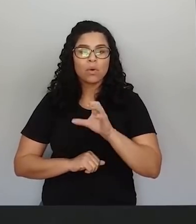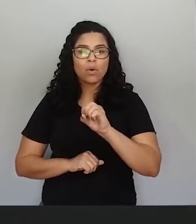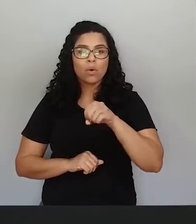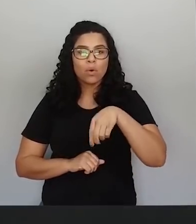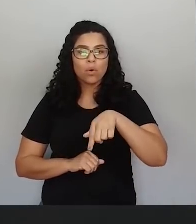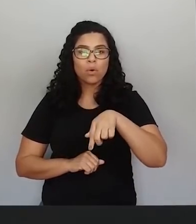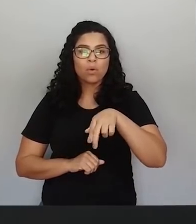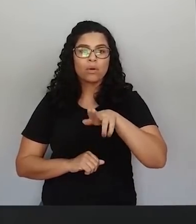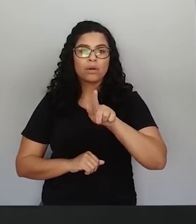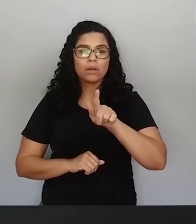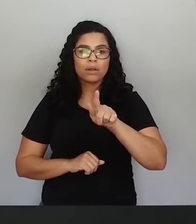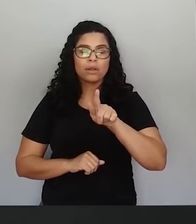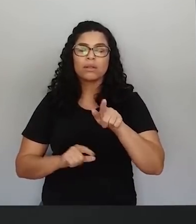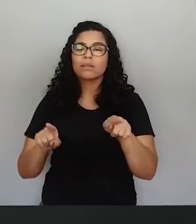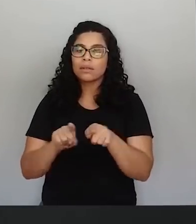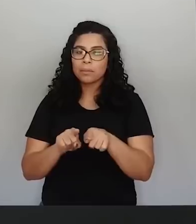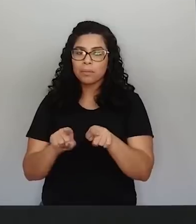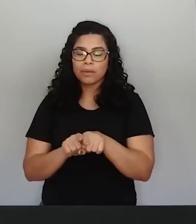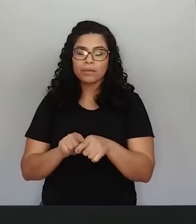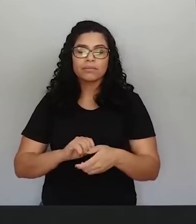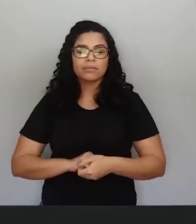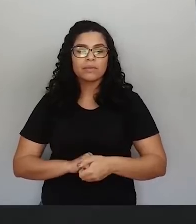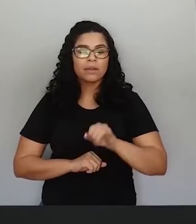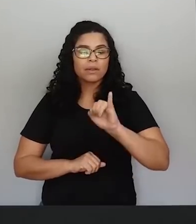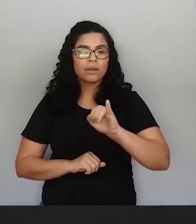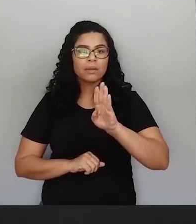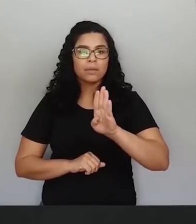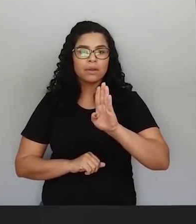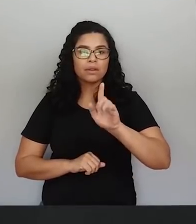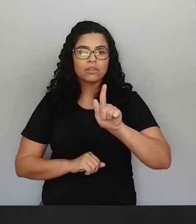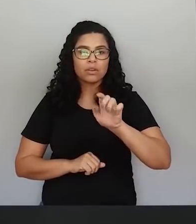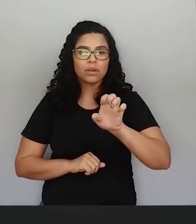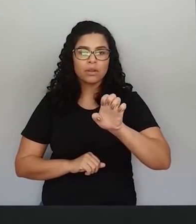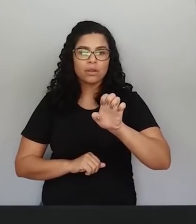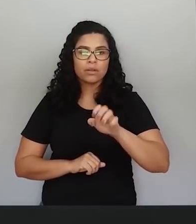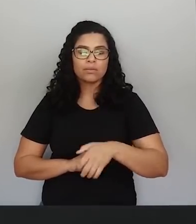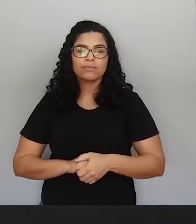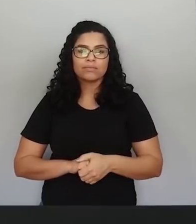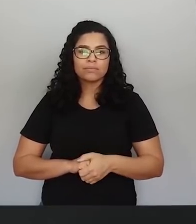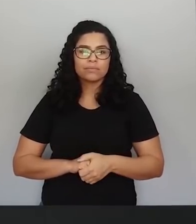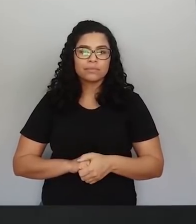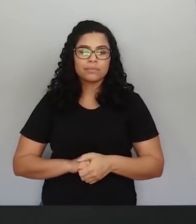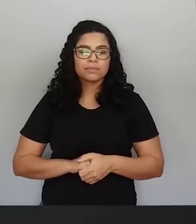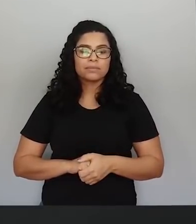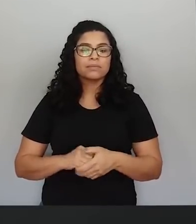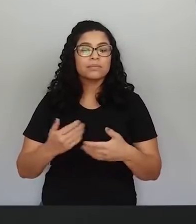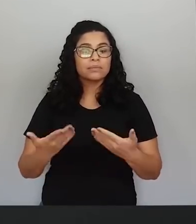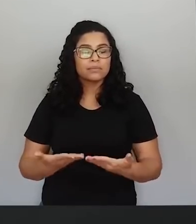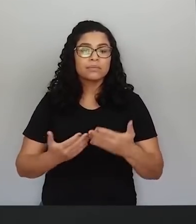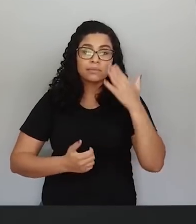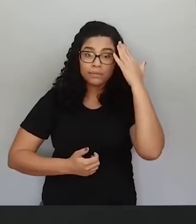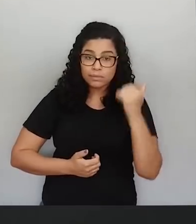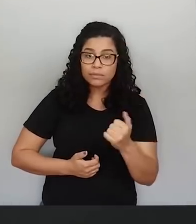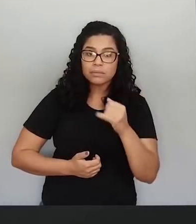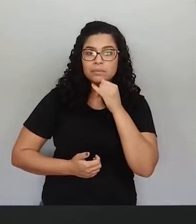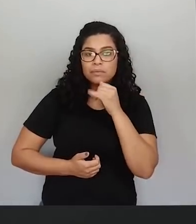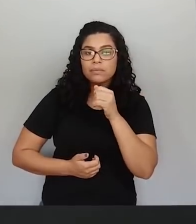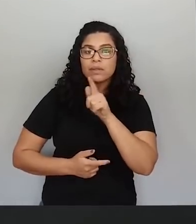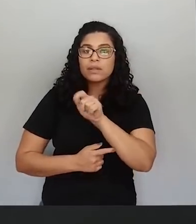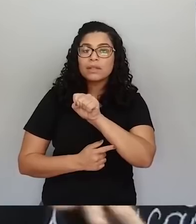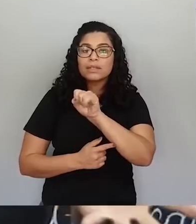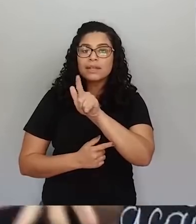o poder da língua. Língua essa que também é um símbolo da nação, né? Então, lembra que o estrangeirismo já é a palavra incorporada,